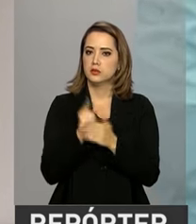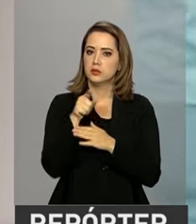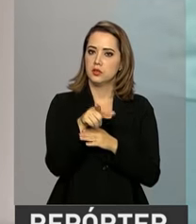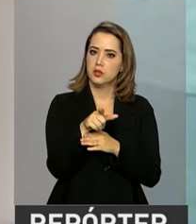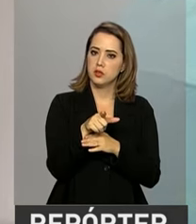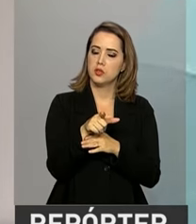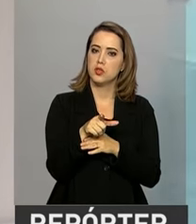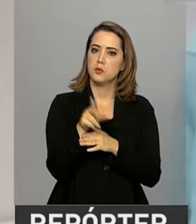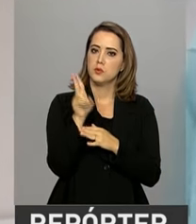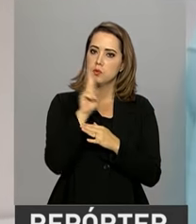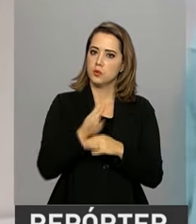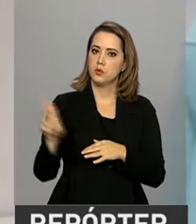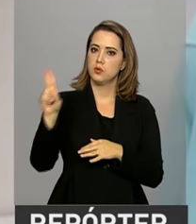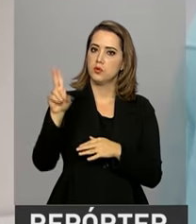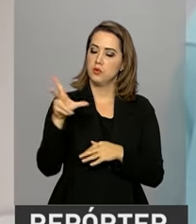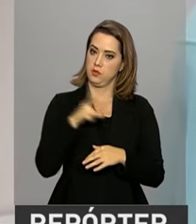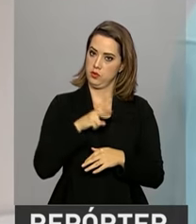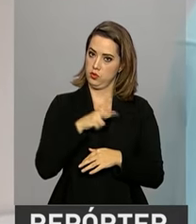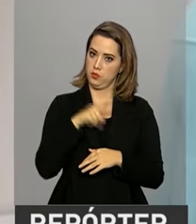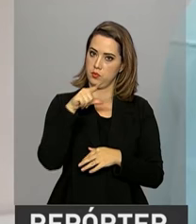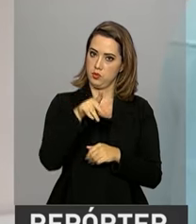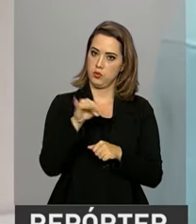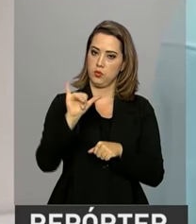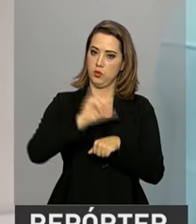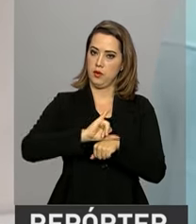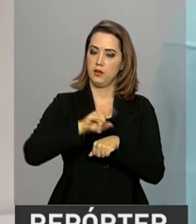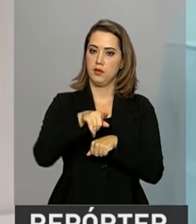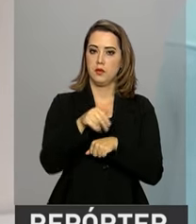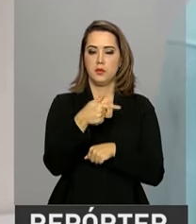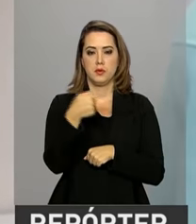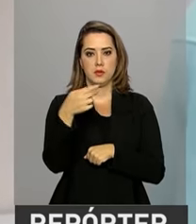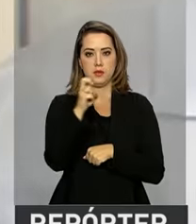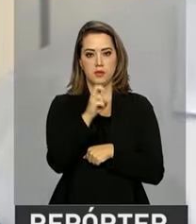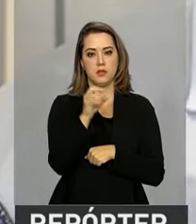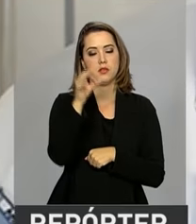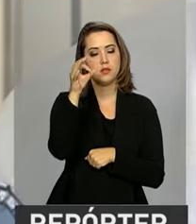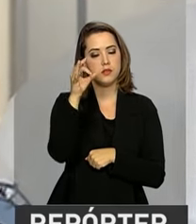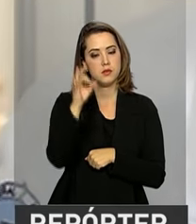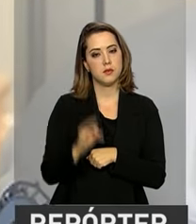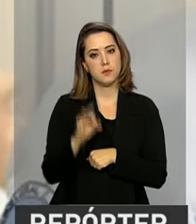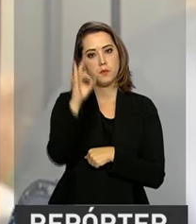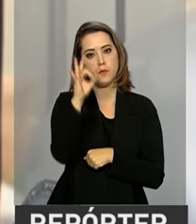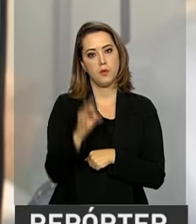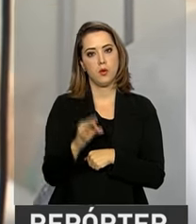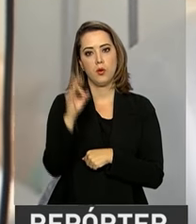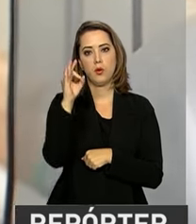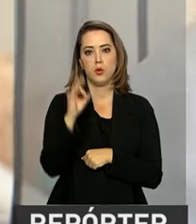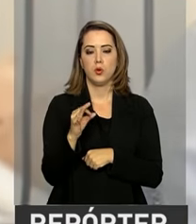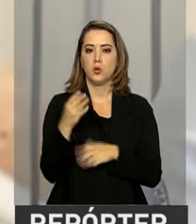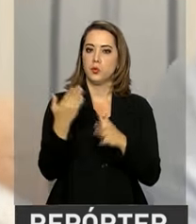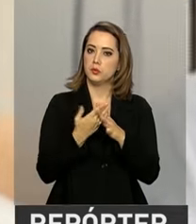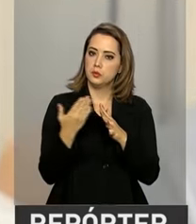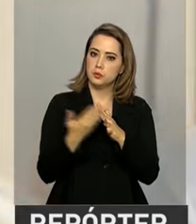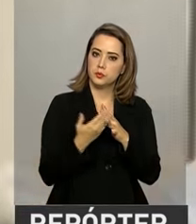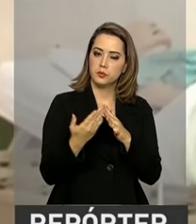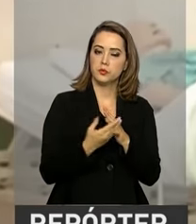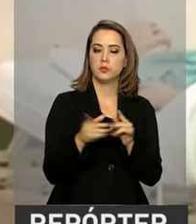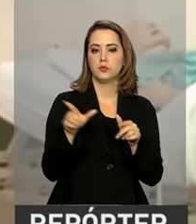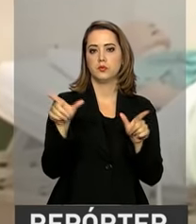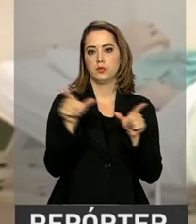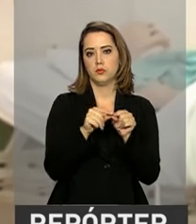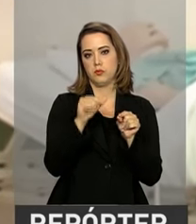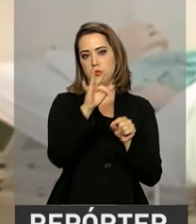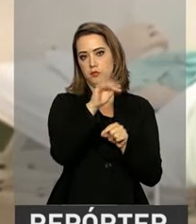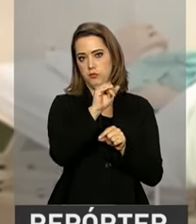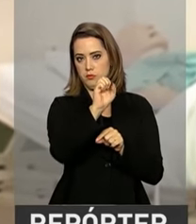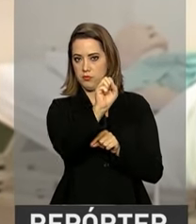universidade particular da com bolsa de 75% pelo fundo de financiamento estudantil Fi é se não